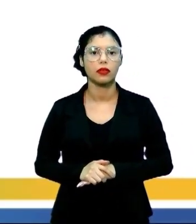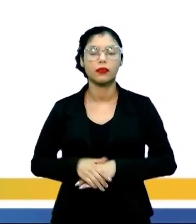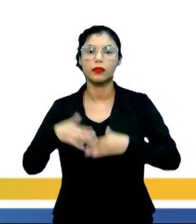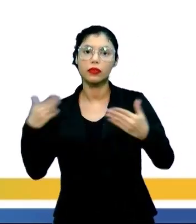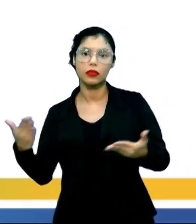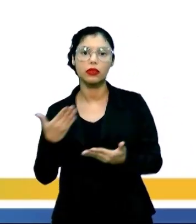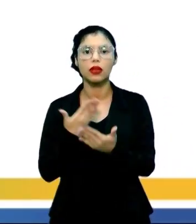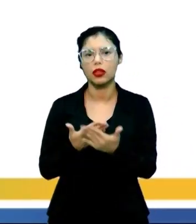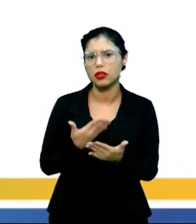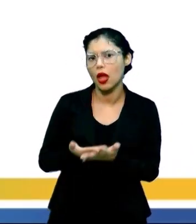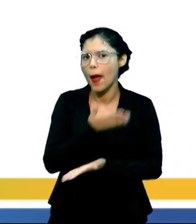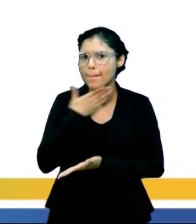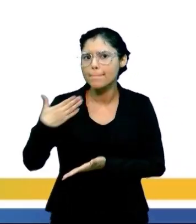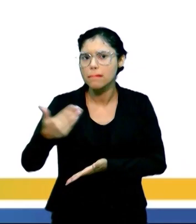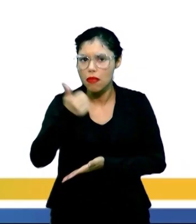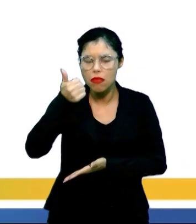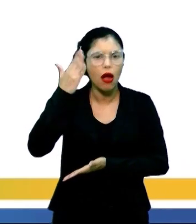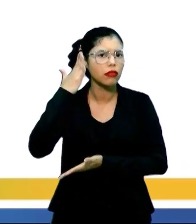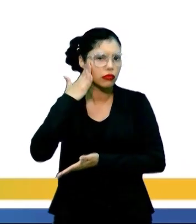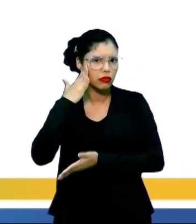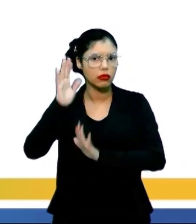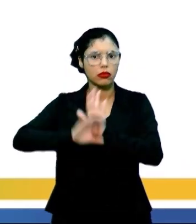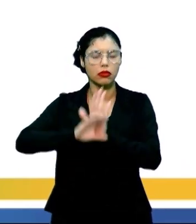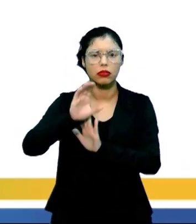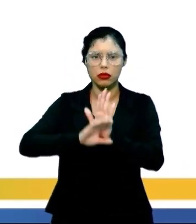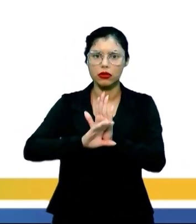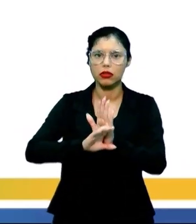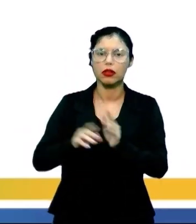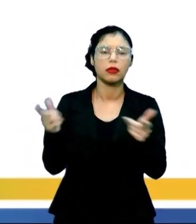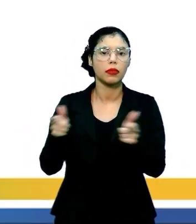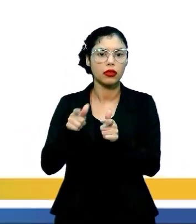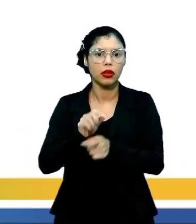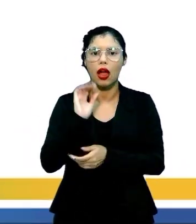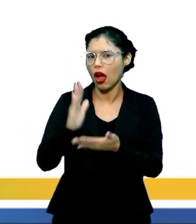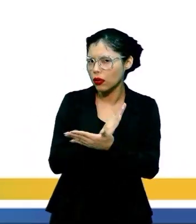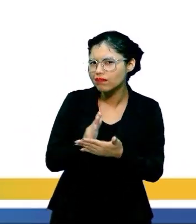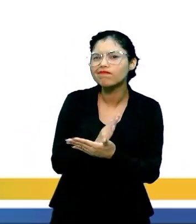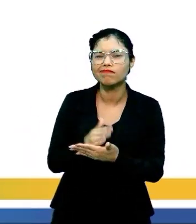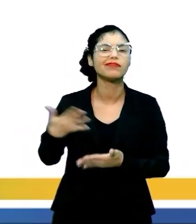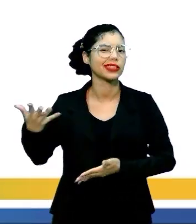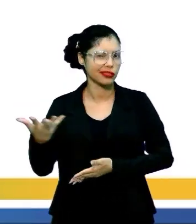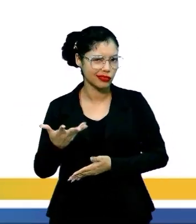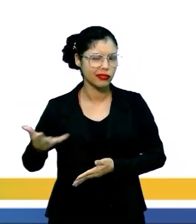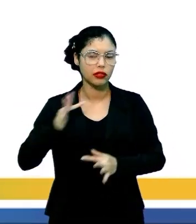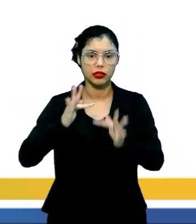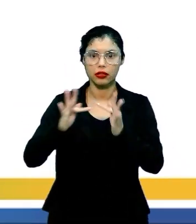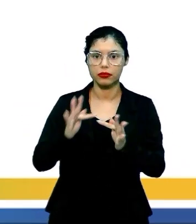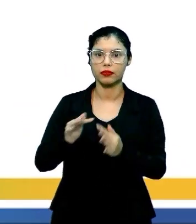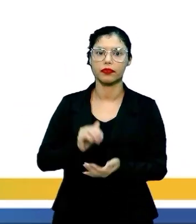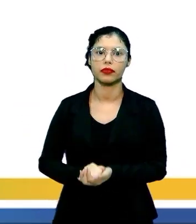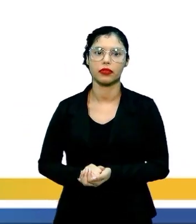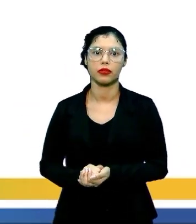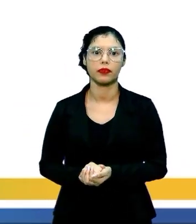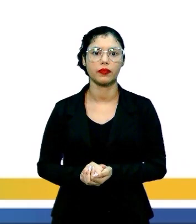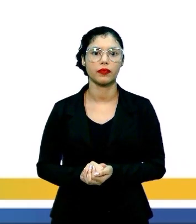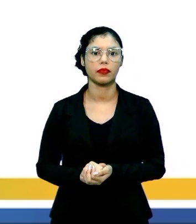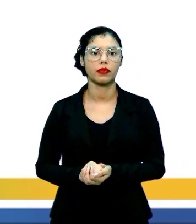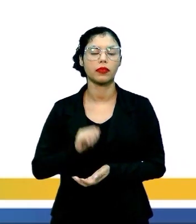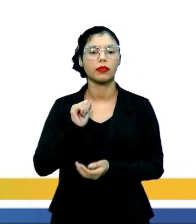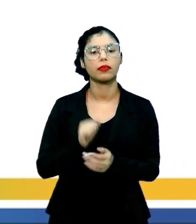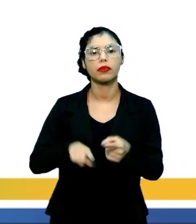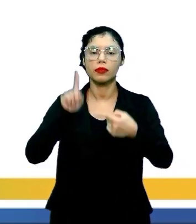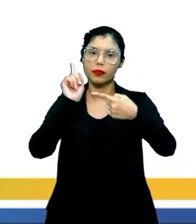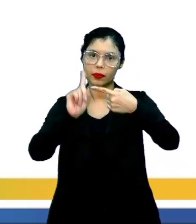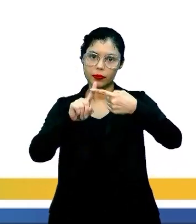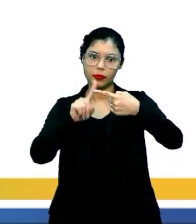Para que se entenda esse conceito de cinemática de partículas, precisamos entender alguns conceitos básicos da física, tais como o conceito